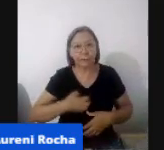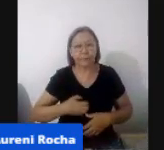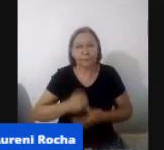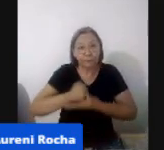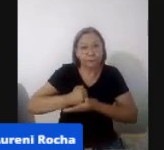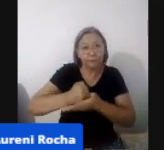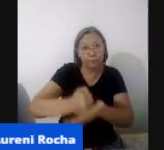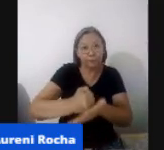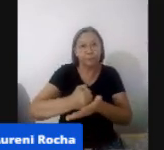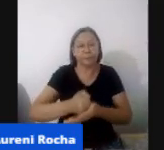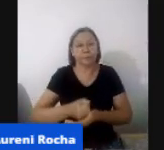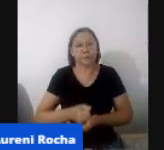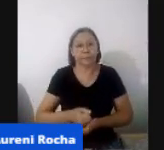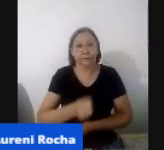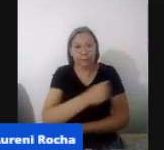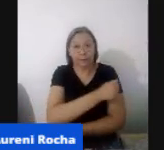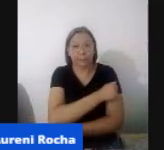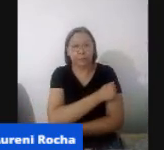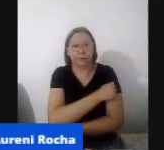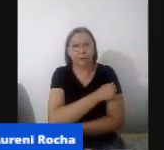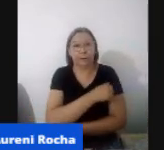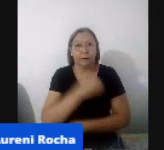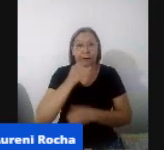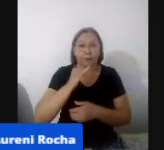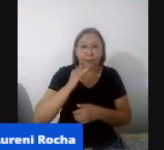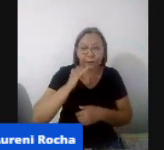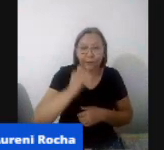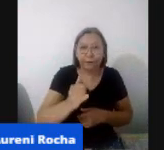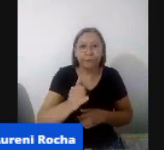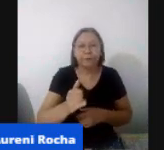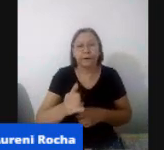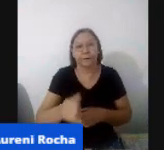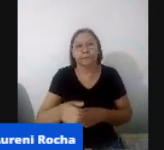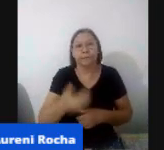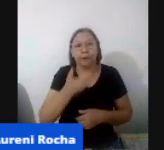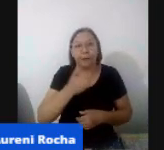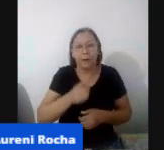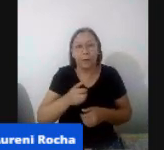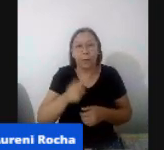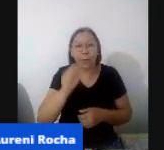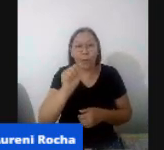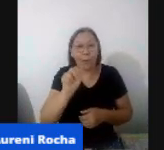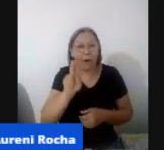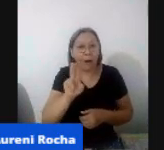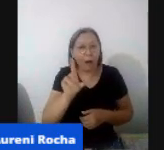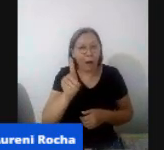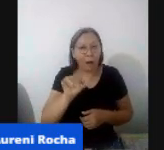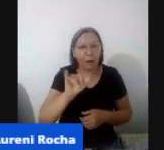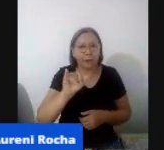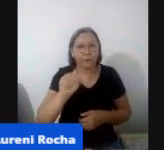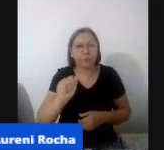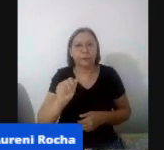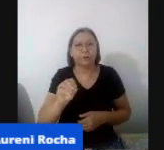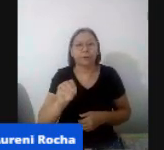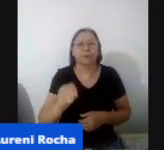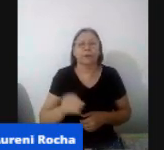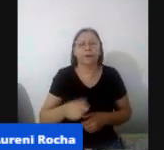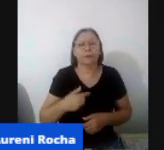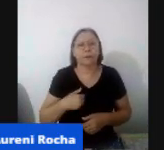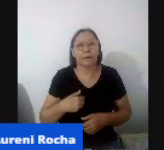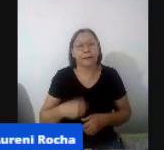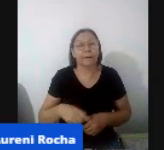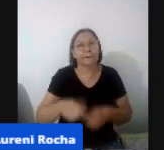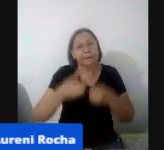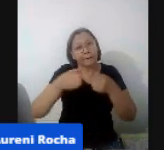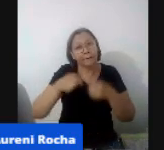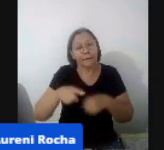áudio assim que ele nos mande uma dúvida. E, de repente, nesse áudio, nós deixamos, ou